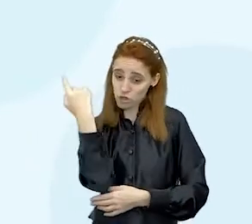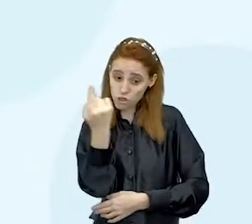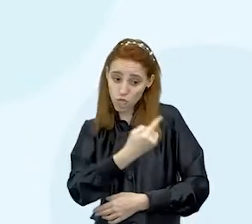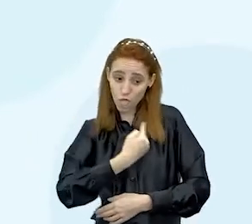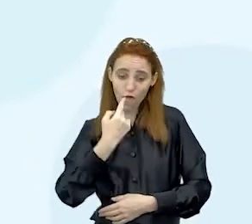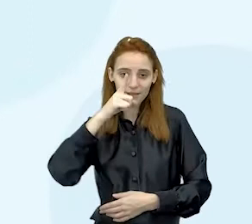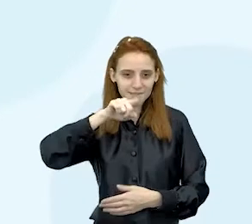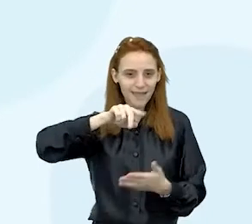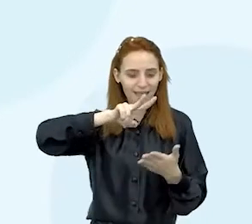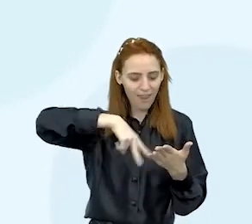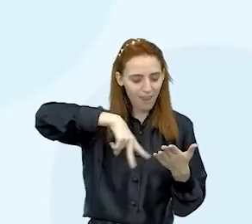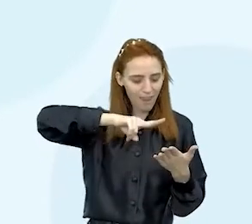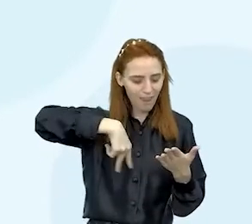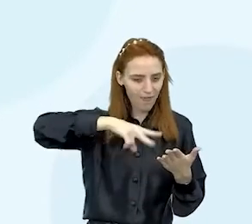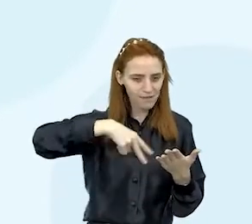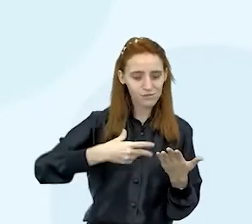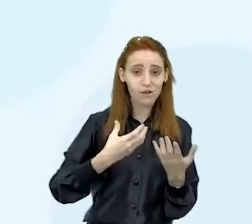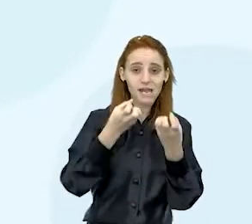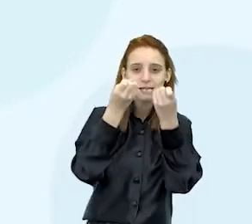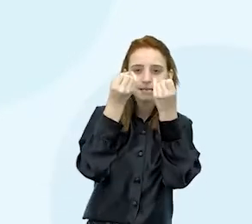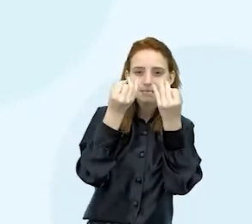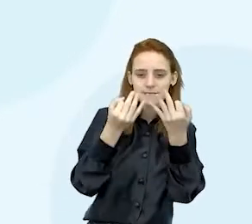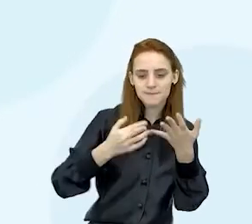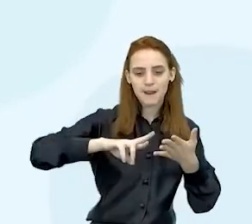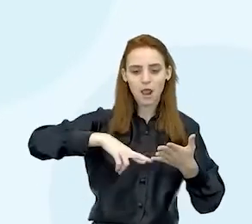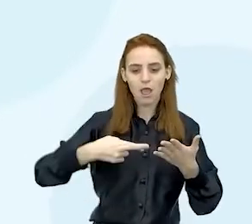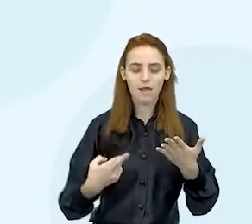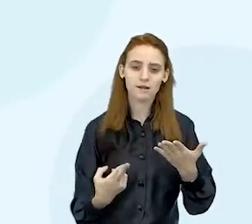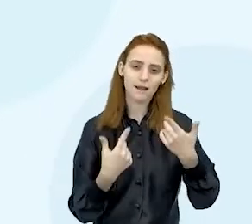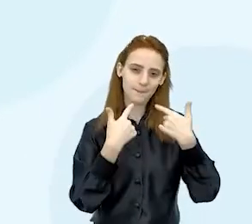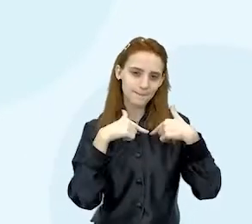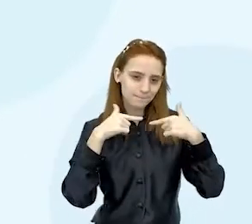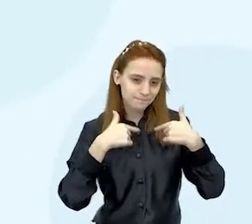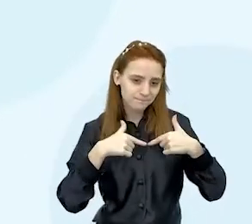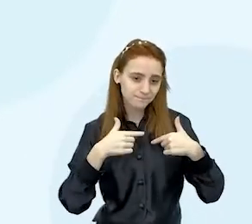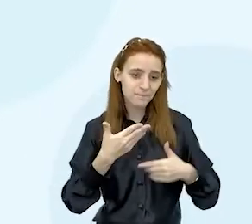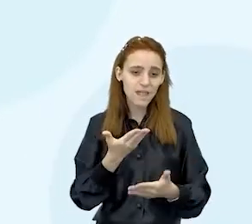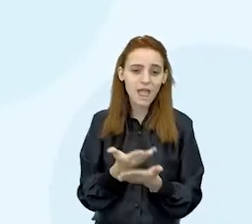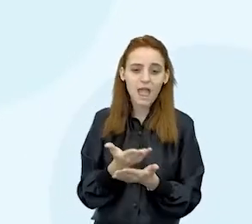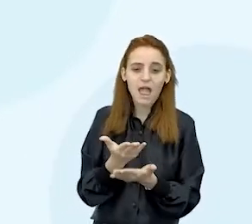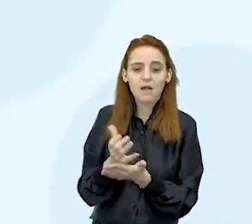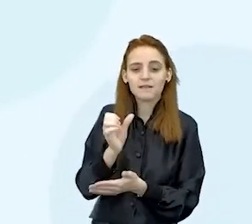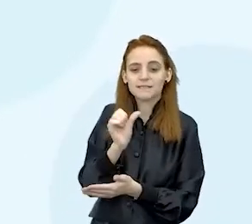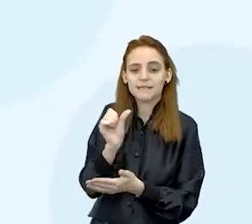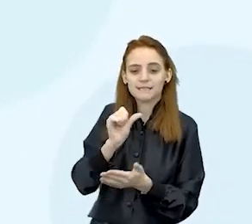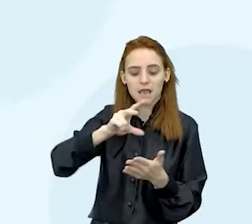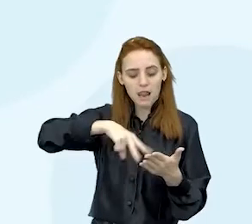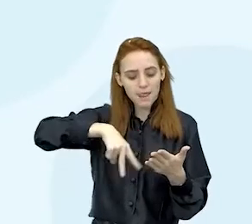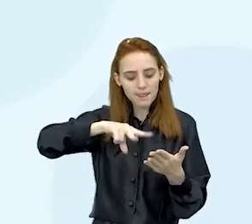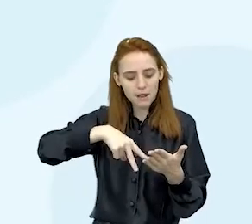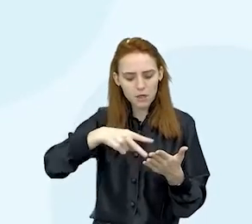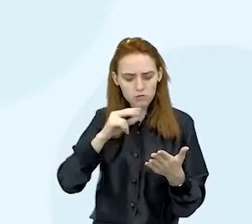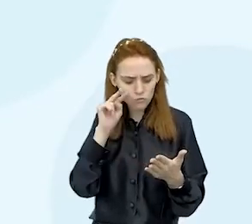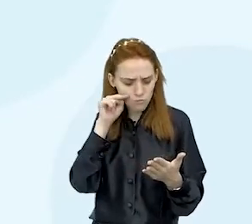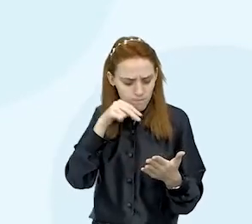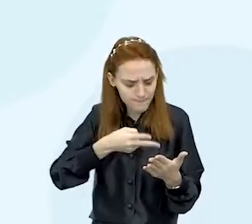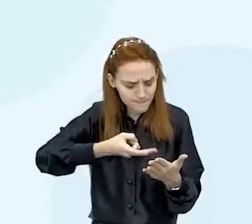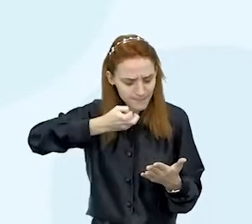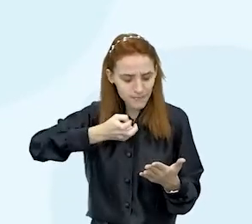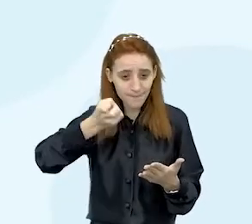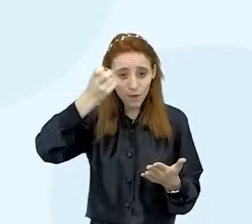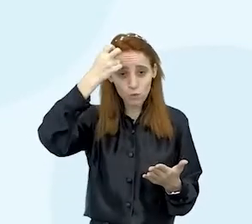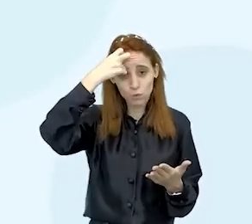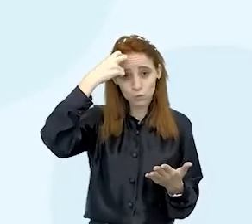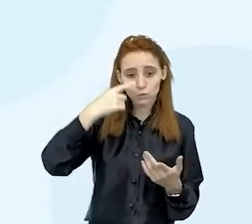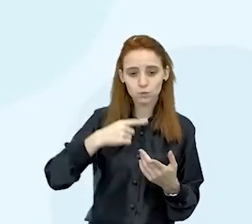5. Explicando resenha crítica. Na aula 6. Lendo com o olhar da cultura. Aula 7. Planejando o